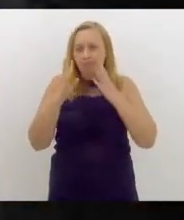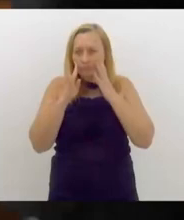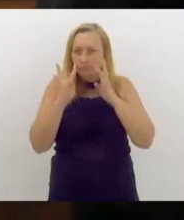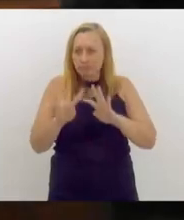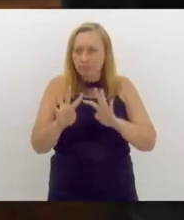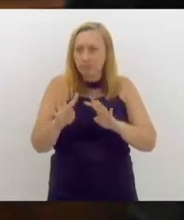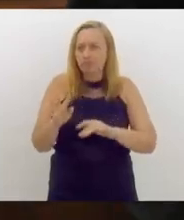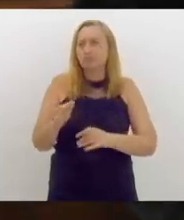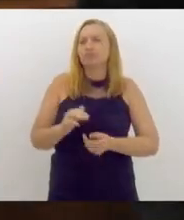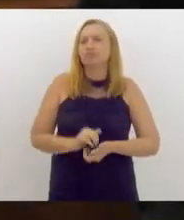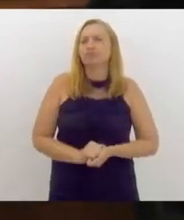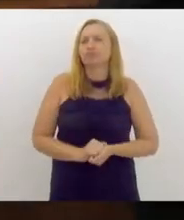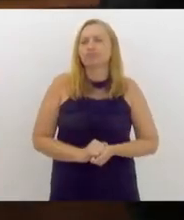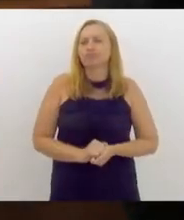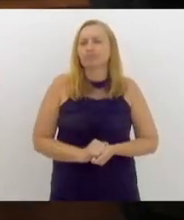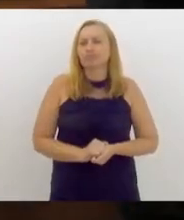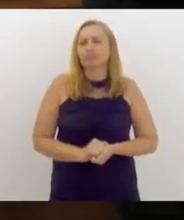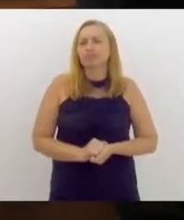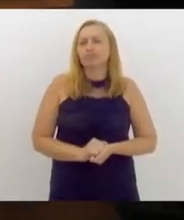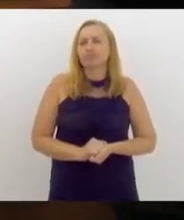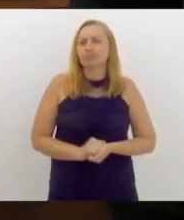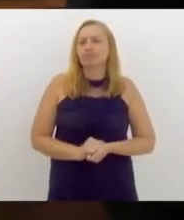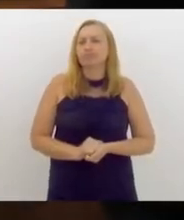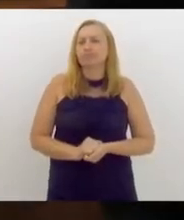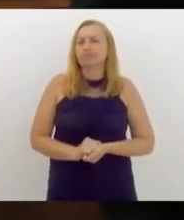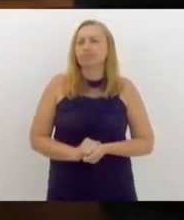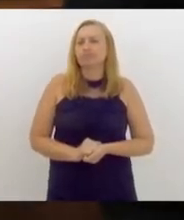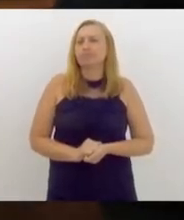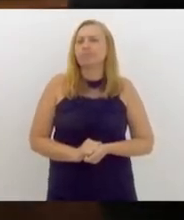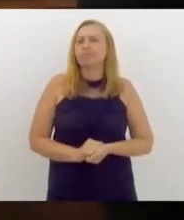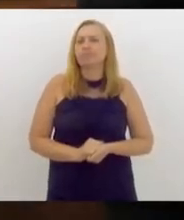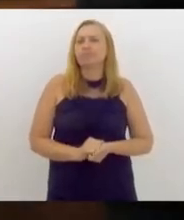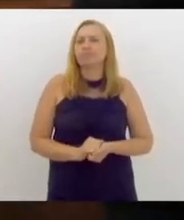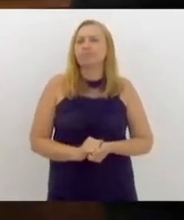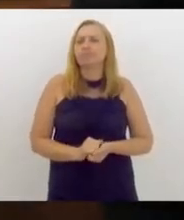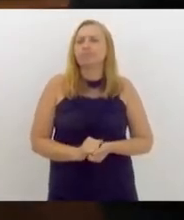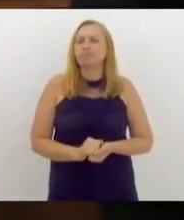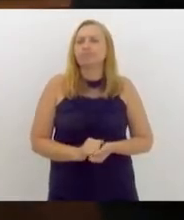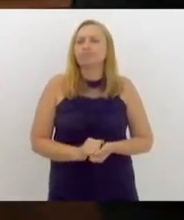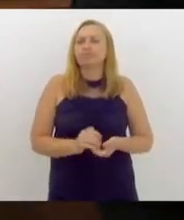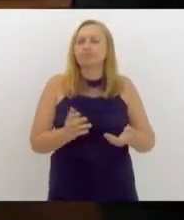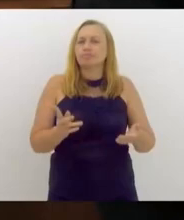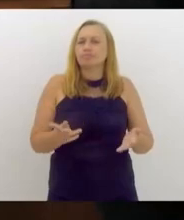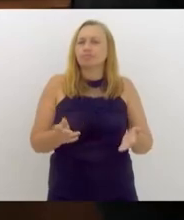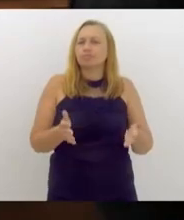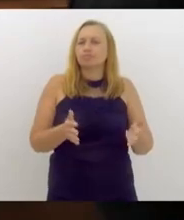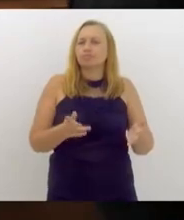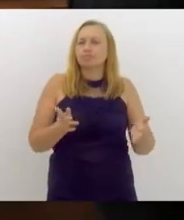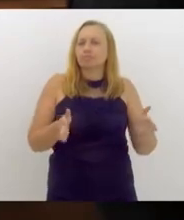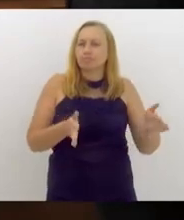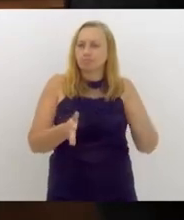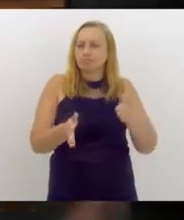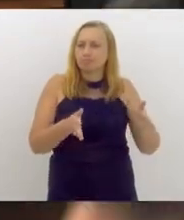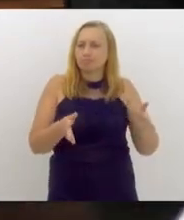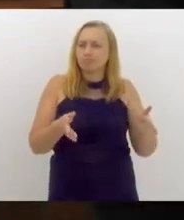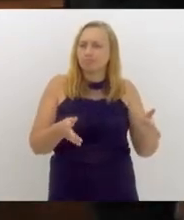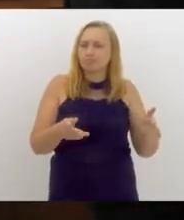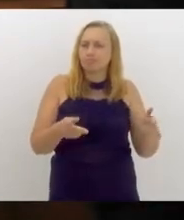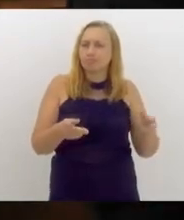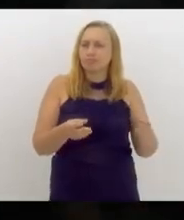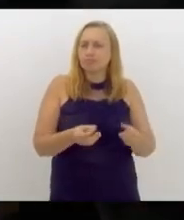que, na época da tragédia de Petrópolis, a maior tragédia registrada na